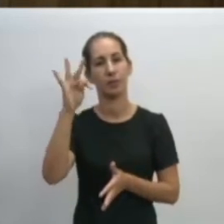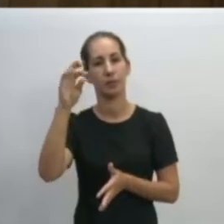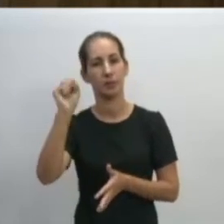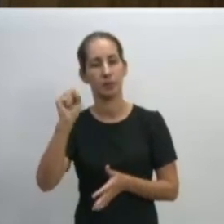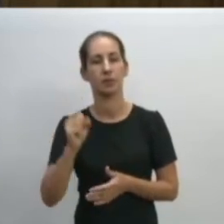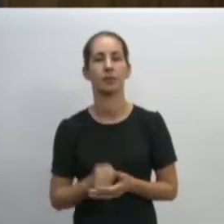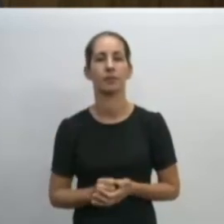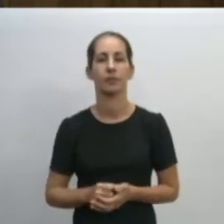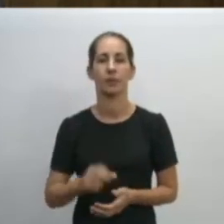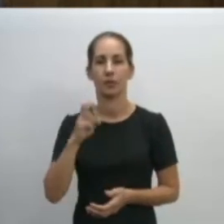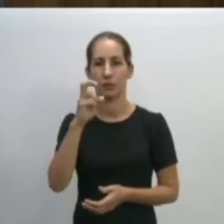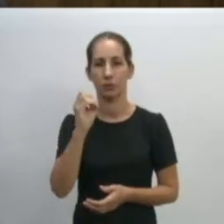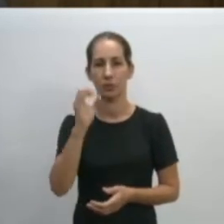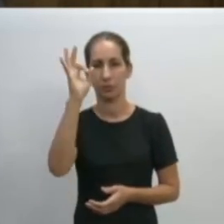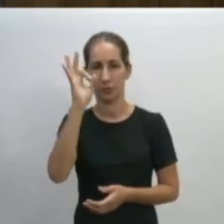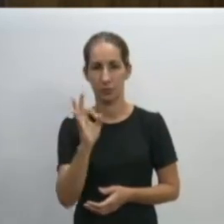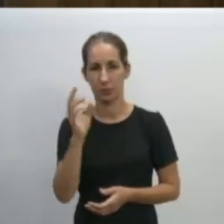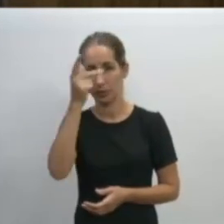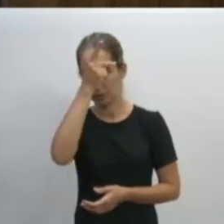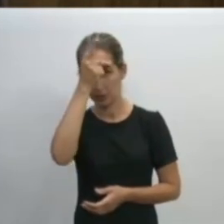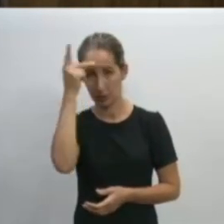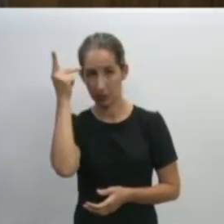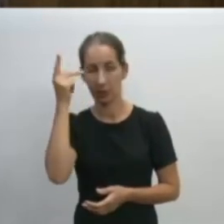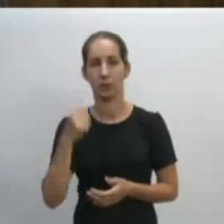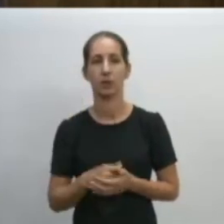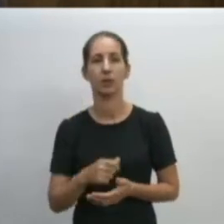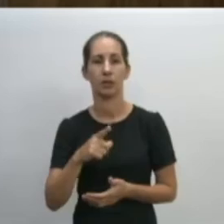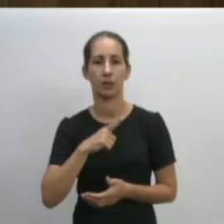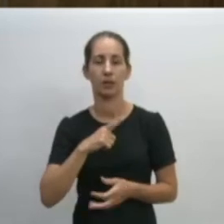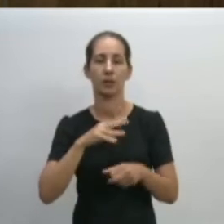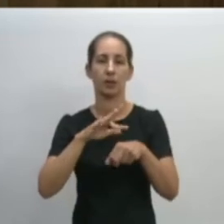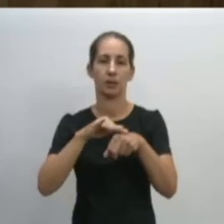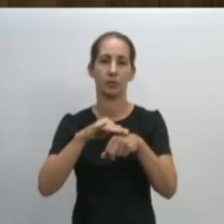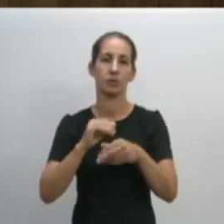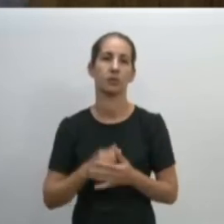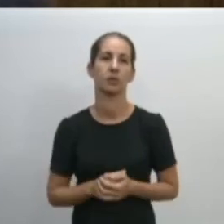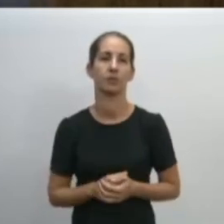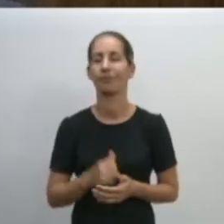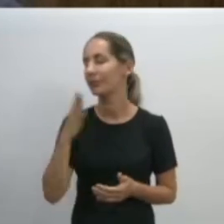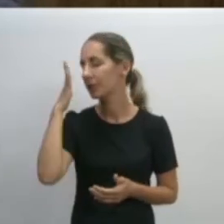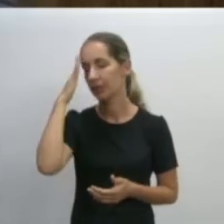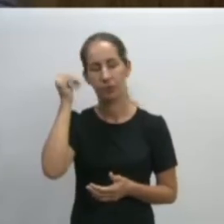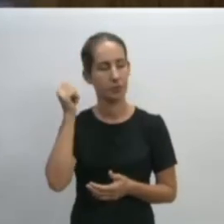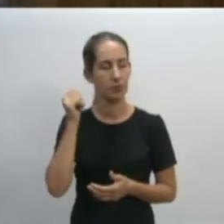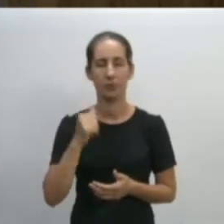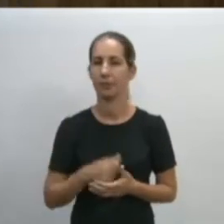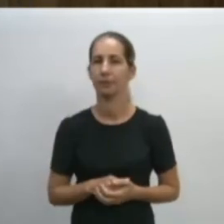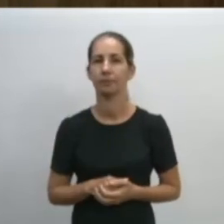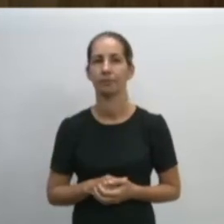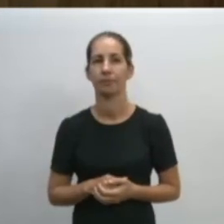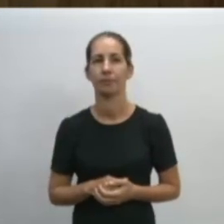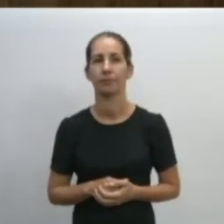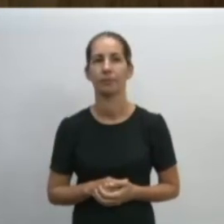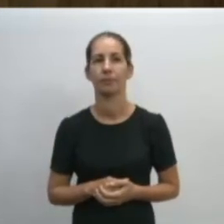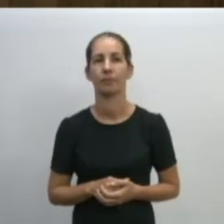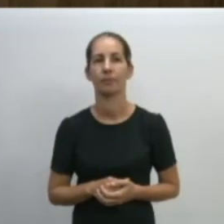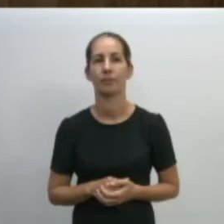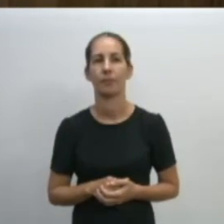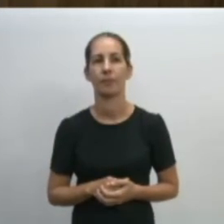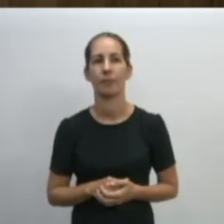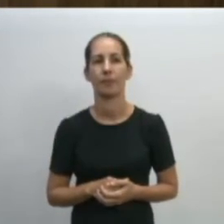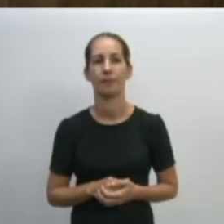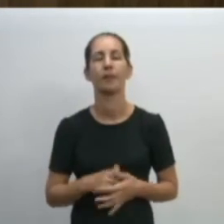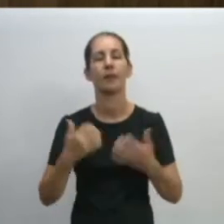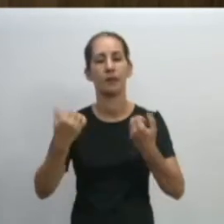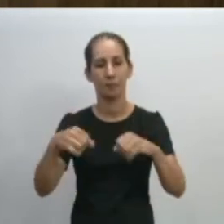E 50% das pessoas que têm diabetes não sabem que têm a doença. E